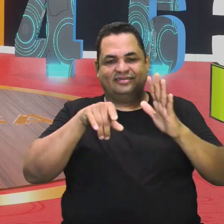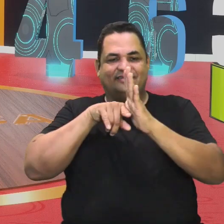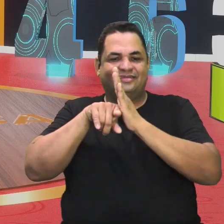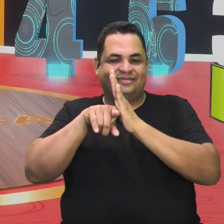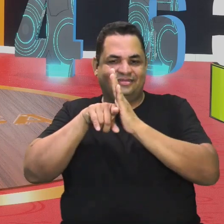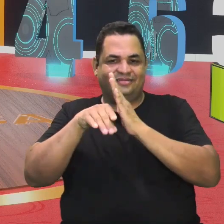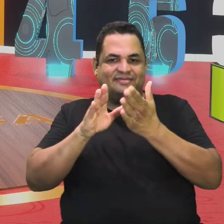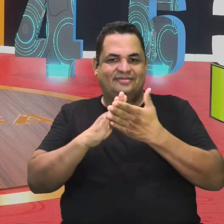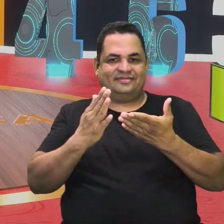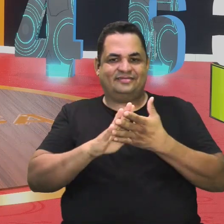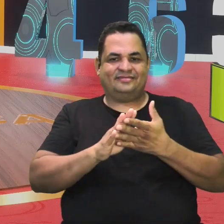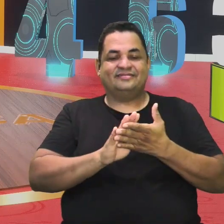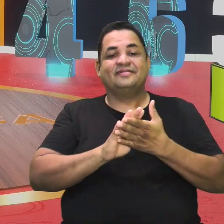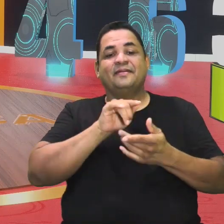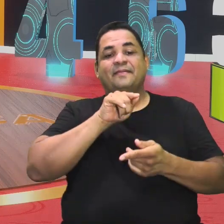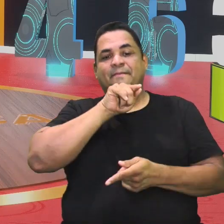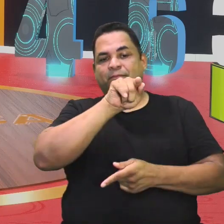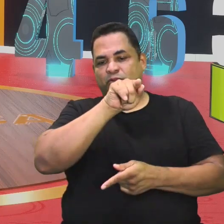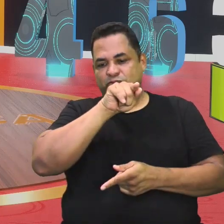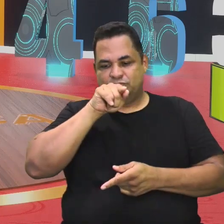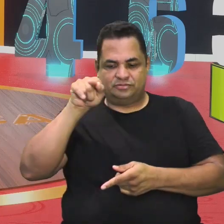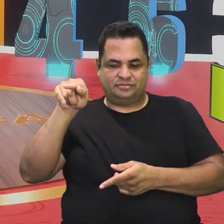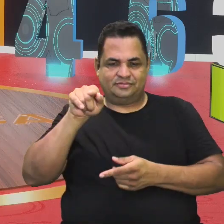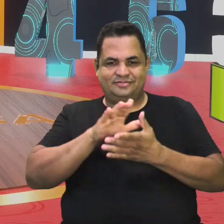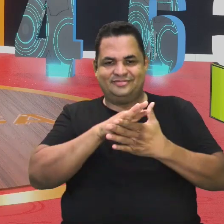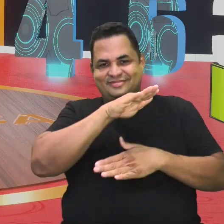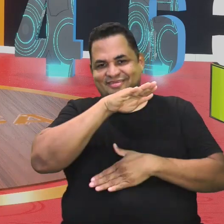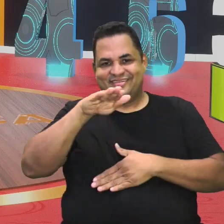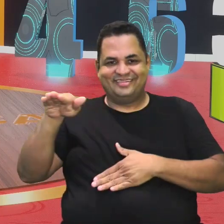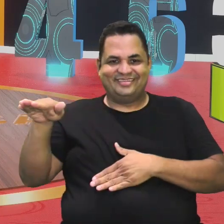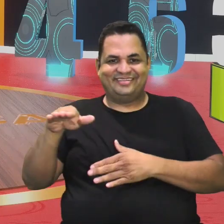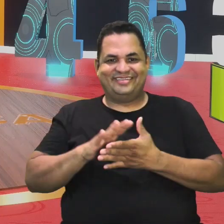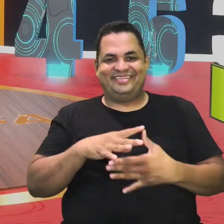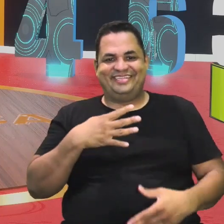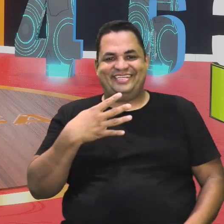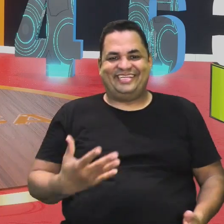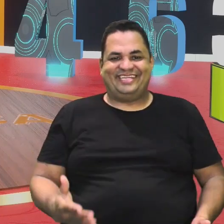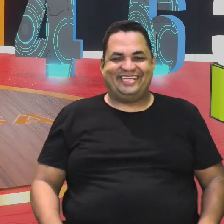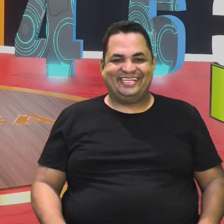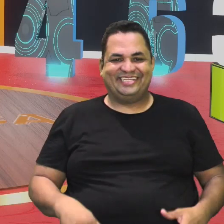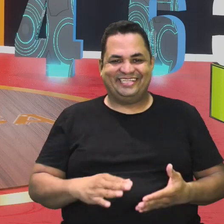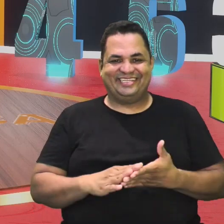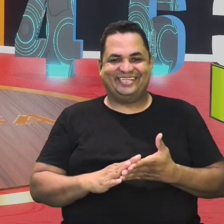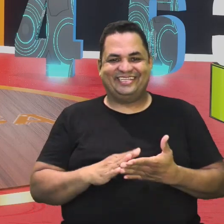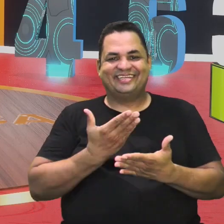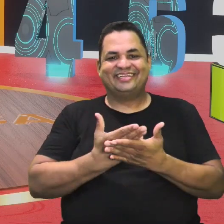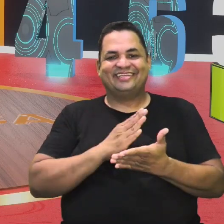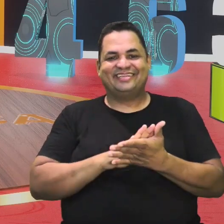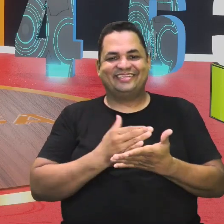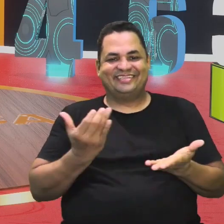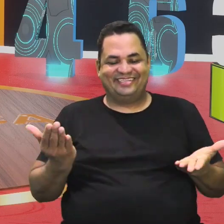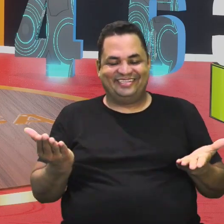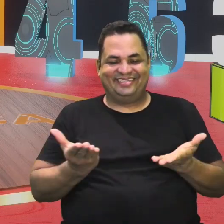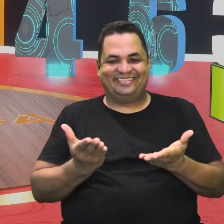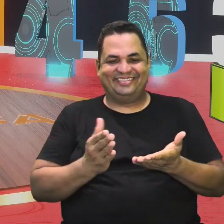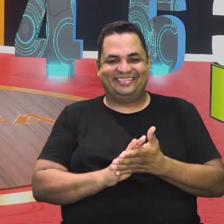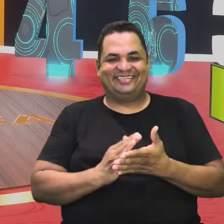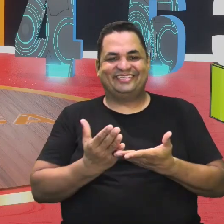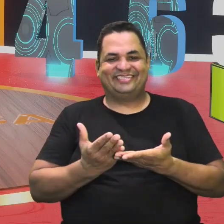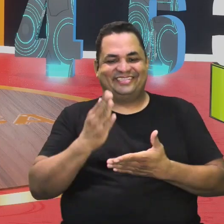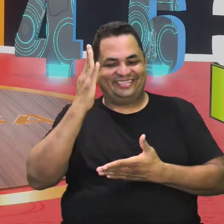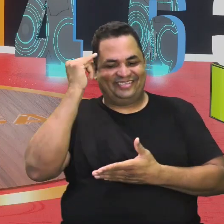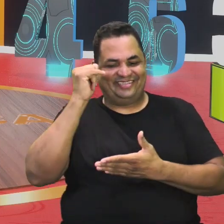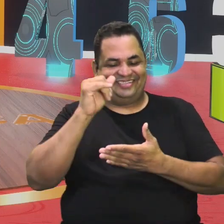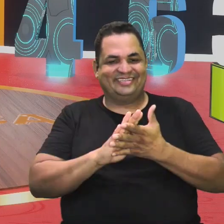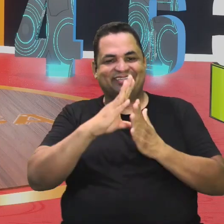analítica. Ponto e reta. Ponto e reta, já diz o nosso intérprete, ponto e reta, né? Nosso intérprete está atualizadíssimo no assunto,